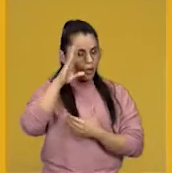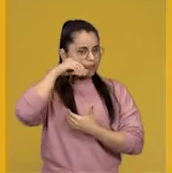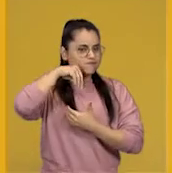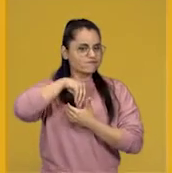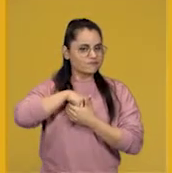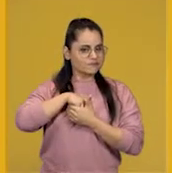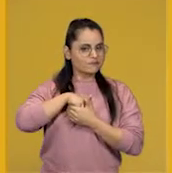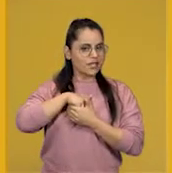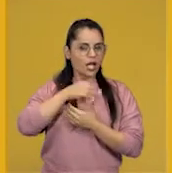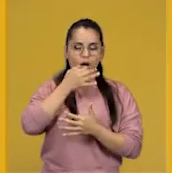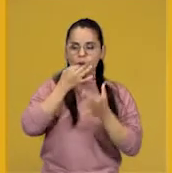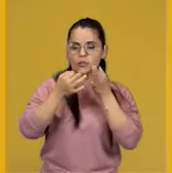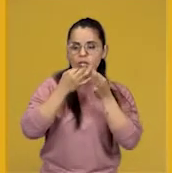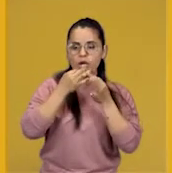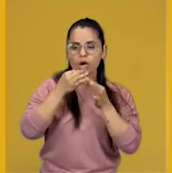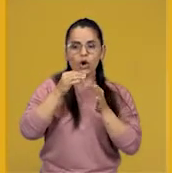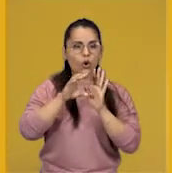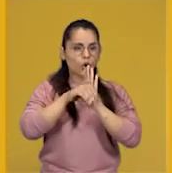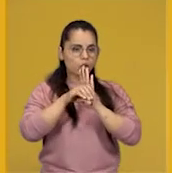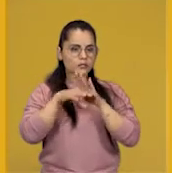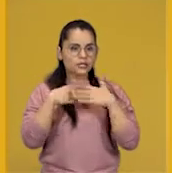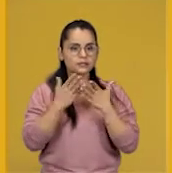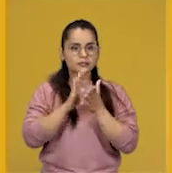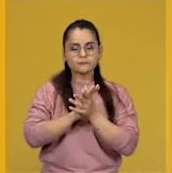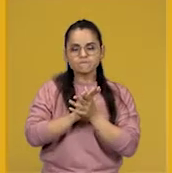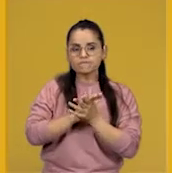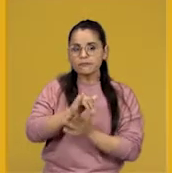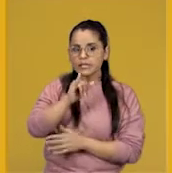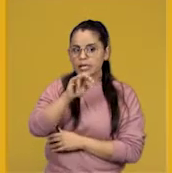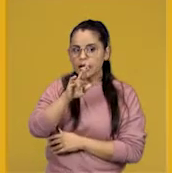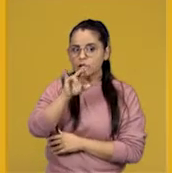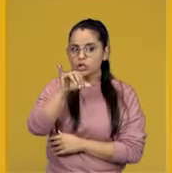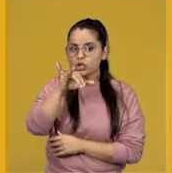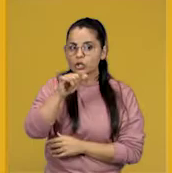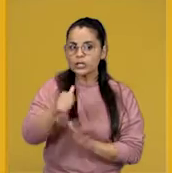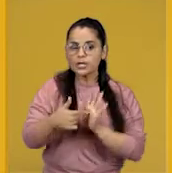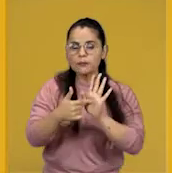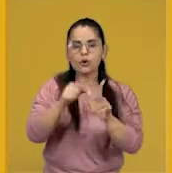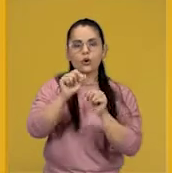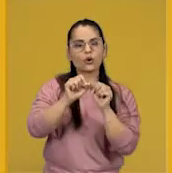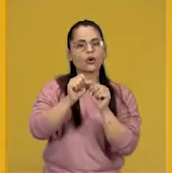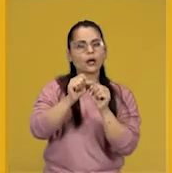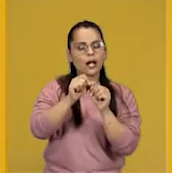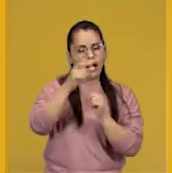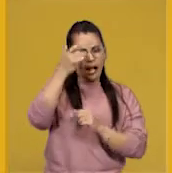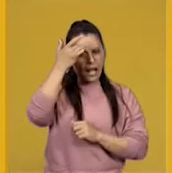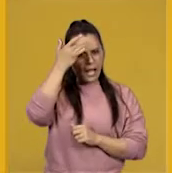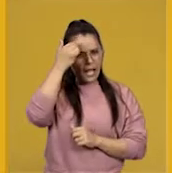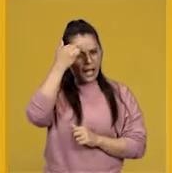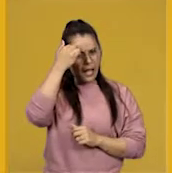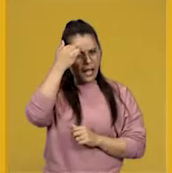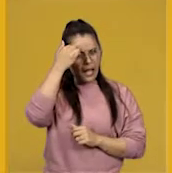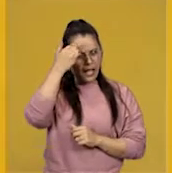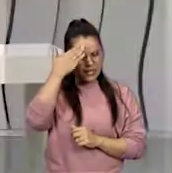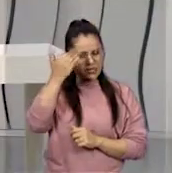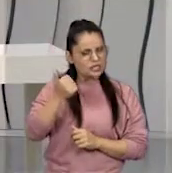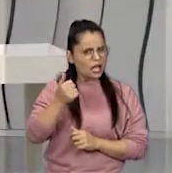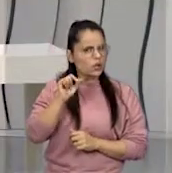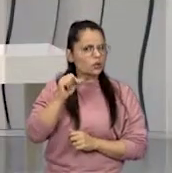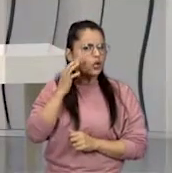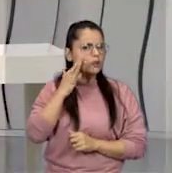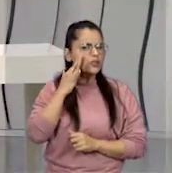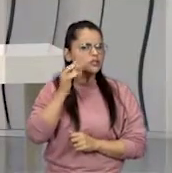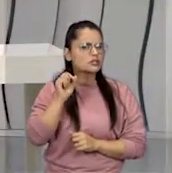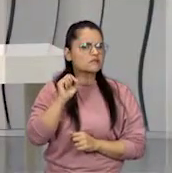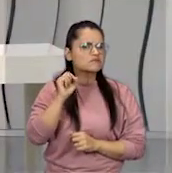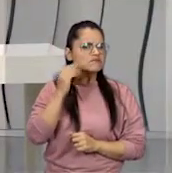da opinião ao conceito. Na ironia, ele demonstra isso, que as pessoas não sabem o que imaginavam saber. Está vendo como que é muito